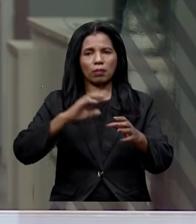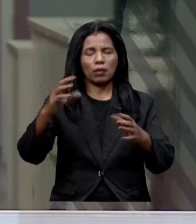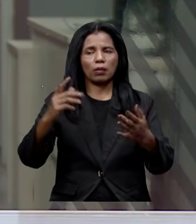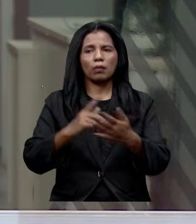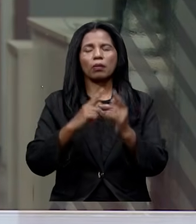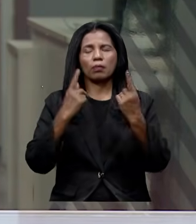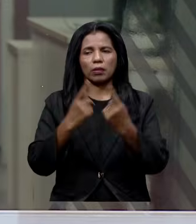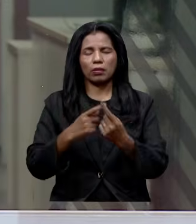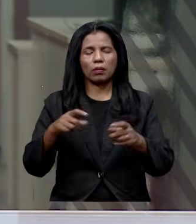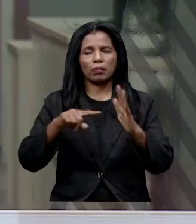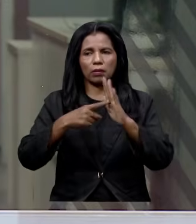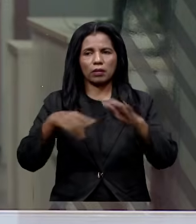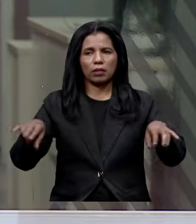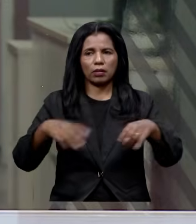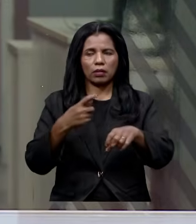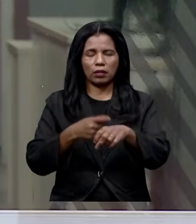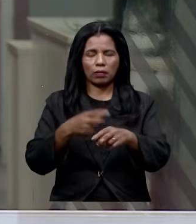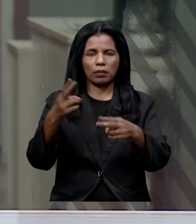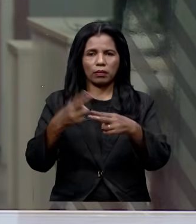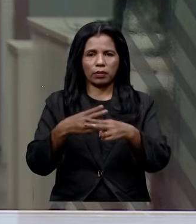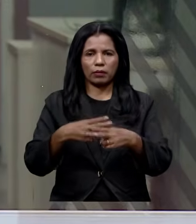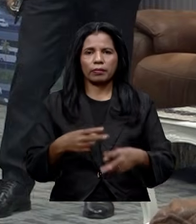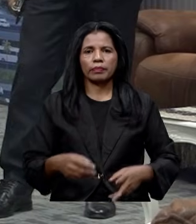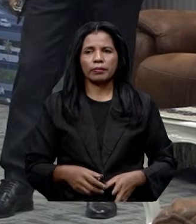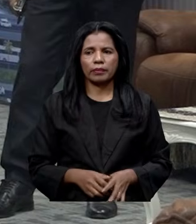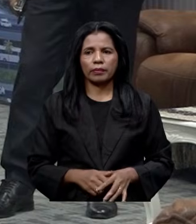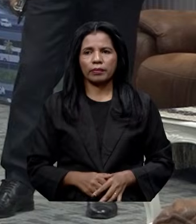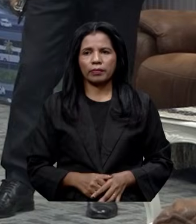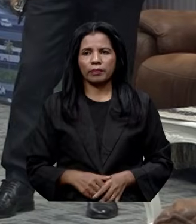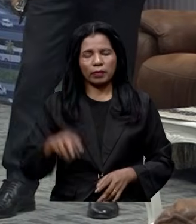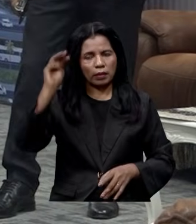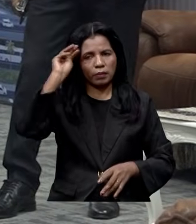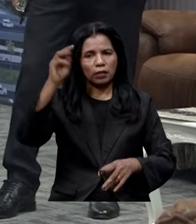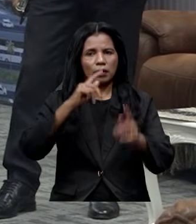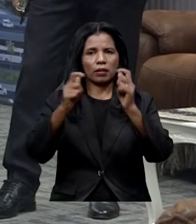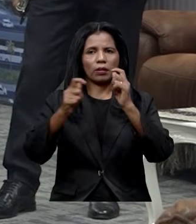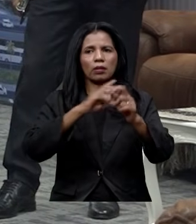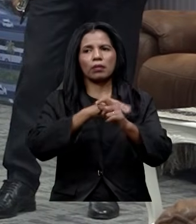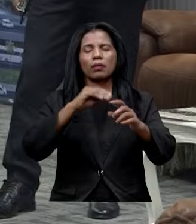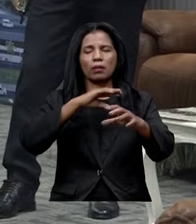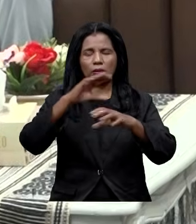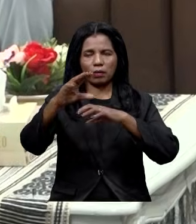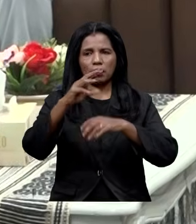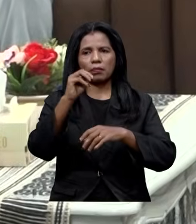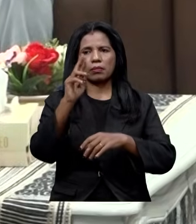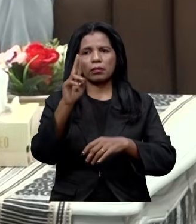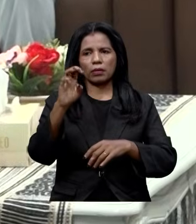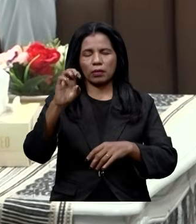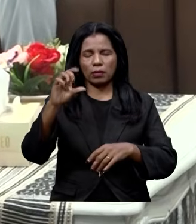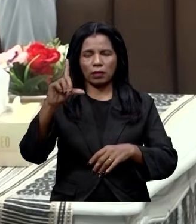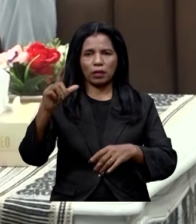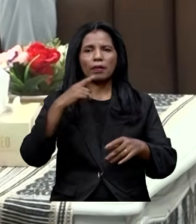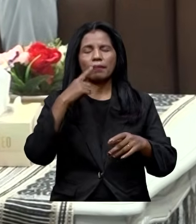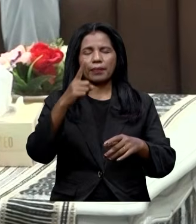companhia hahú servisu e tempu badak. Ministro Transporte e Comunicação Miguel Marques